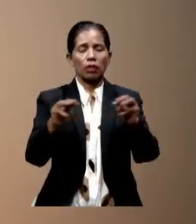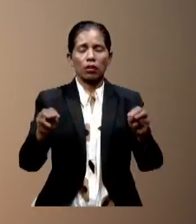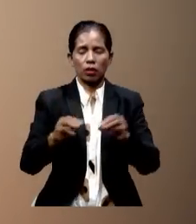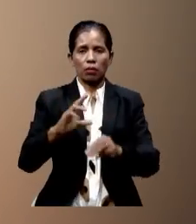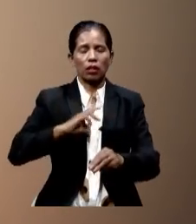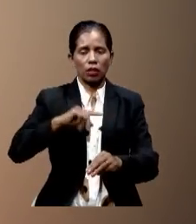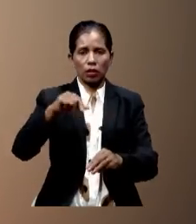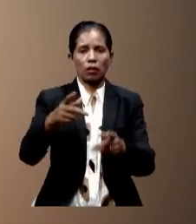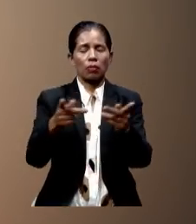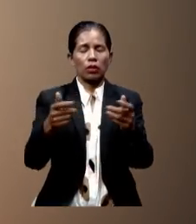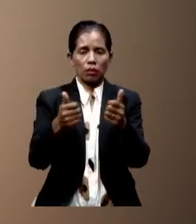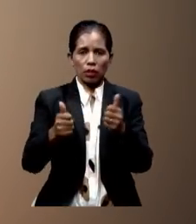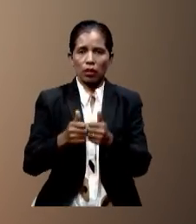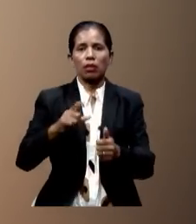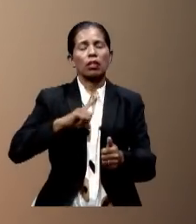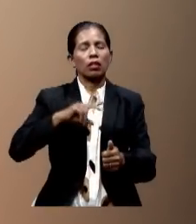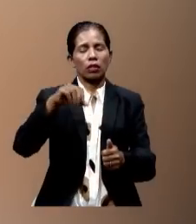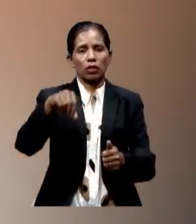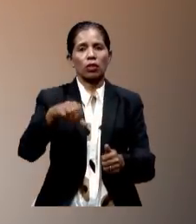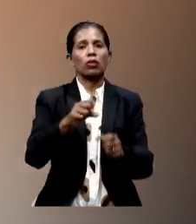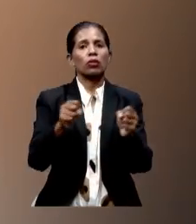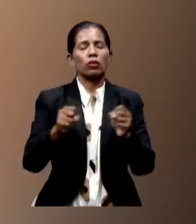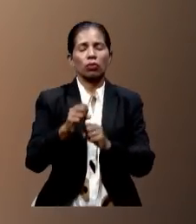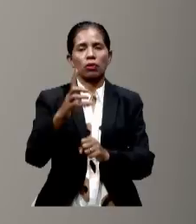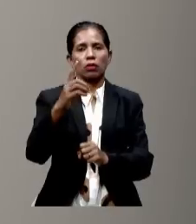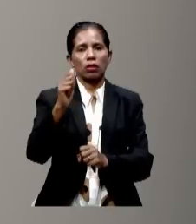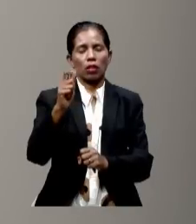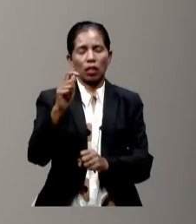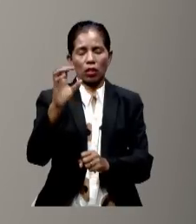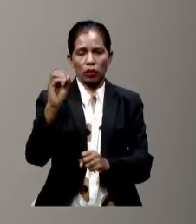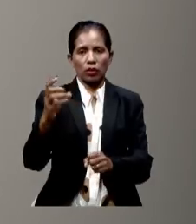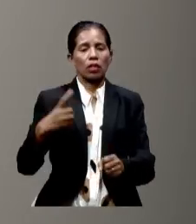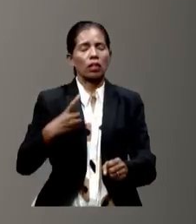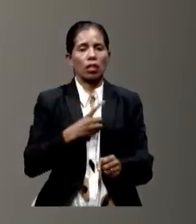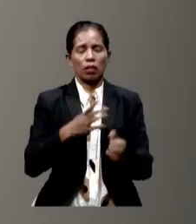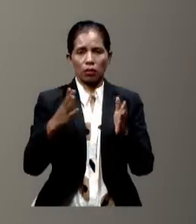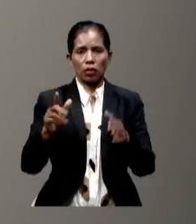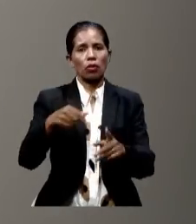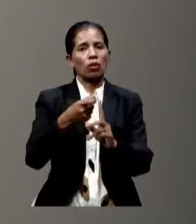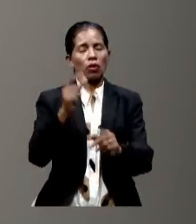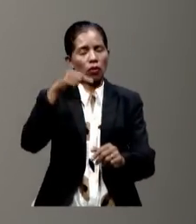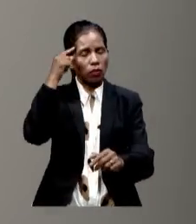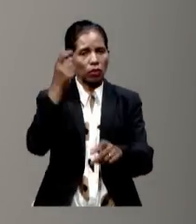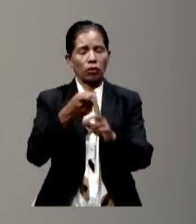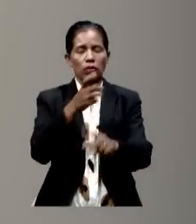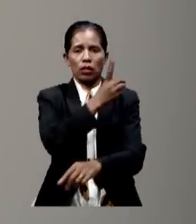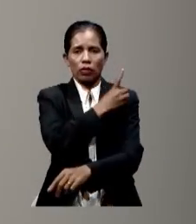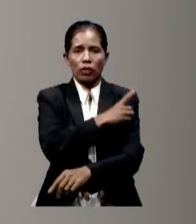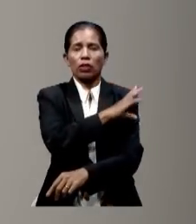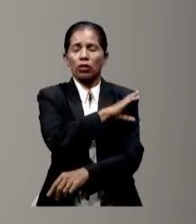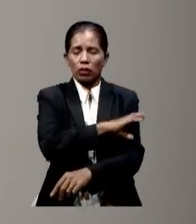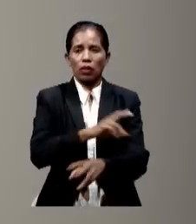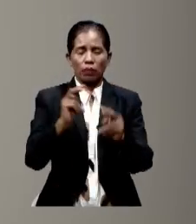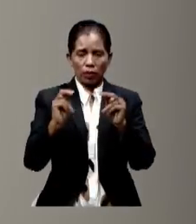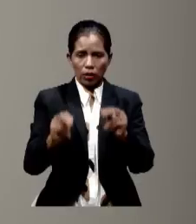posto administrativo Liquiçá, Suco Dato. Tuir deputado Natalino dos Santos, governo Lihusi parte defesa na segurança,